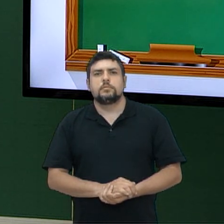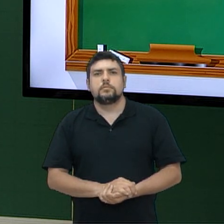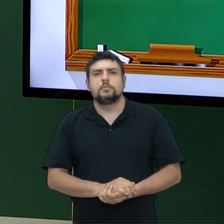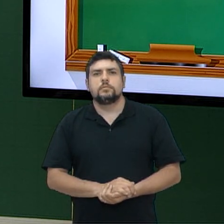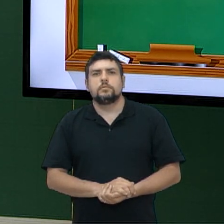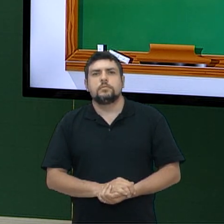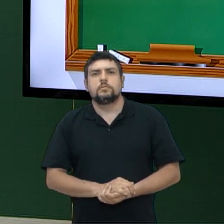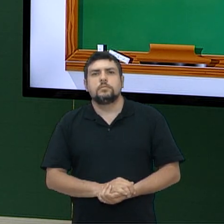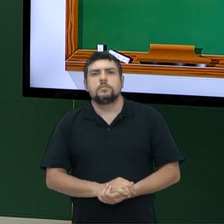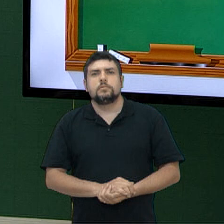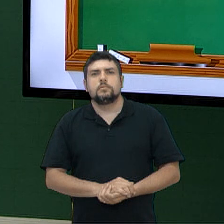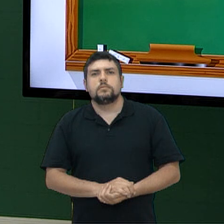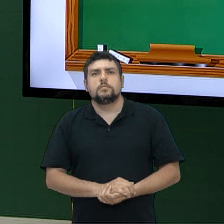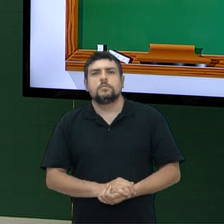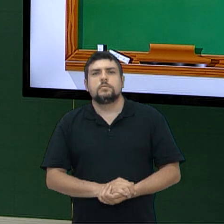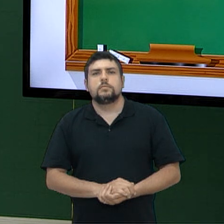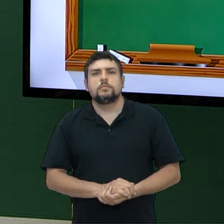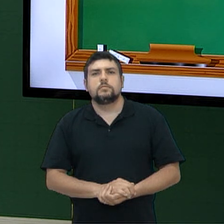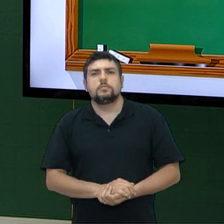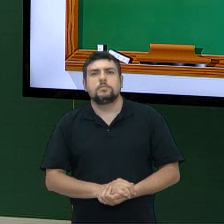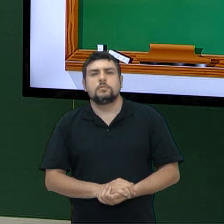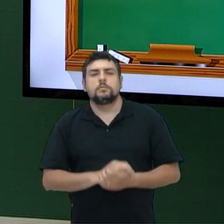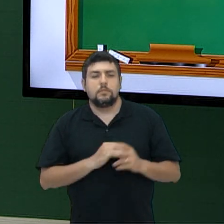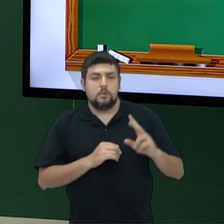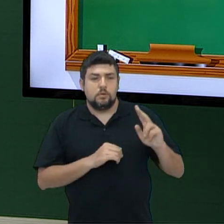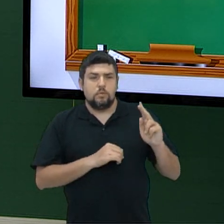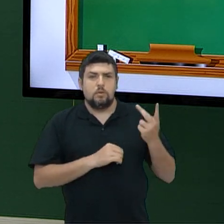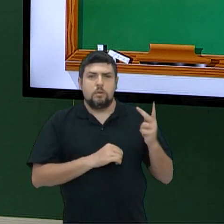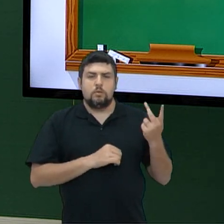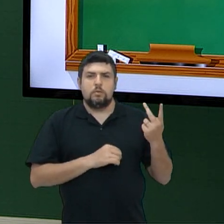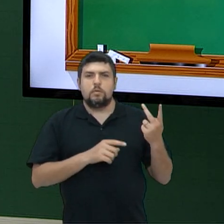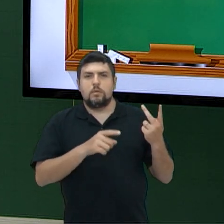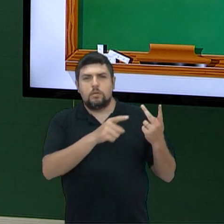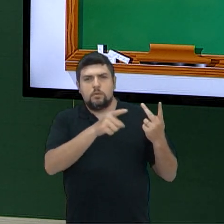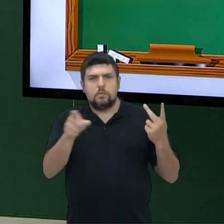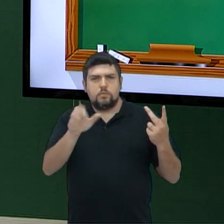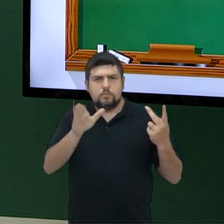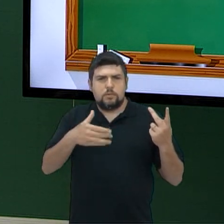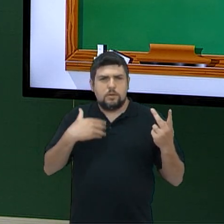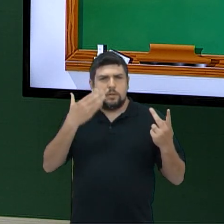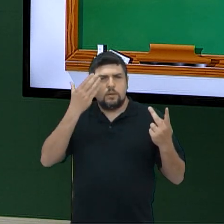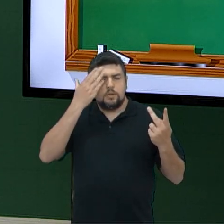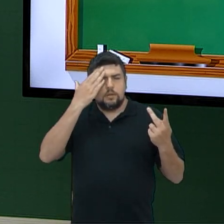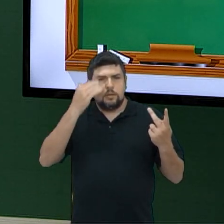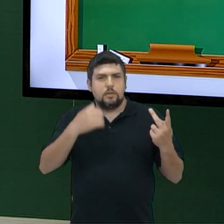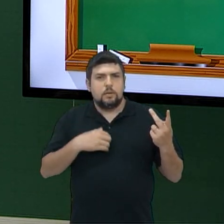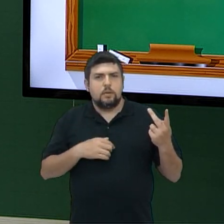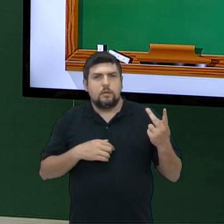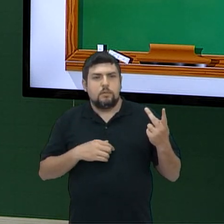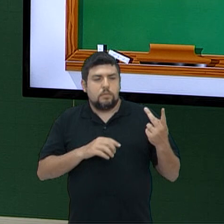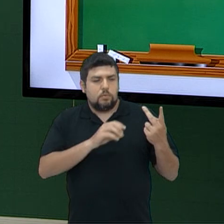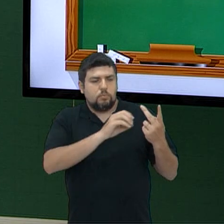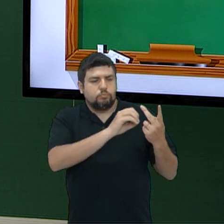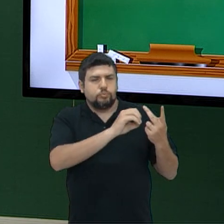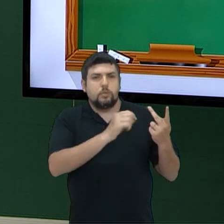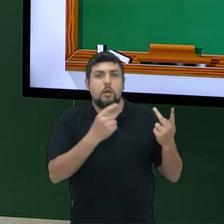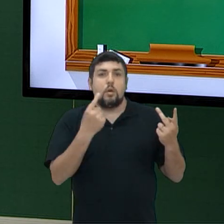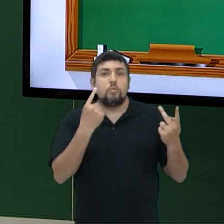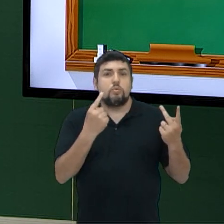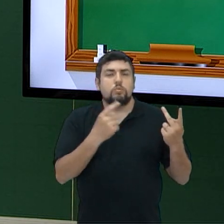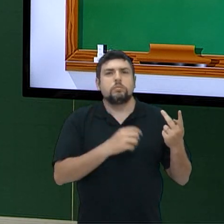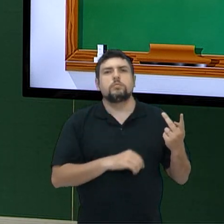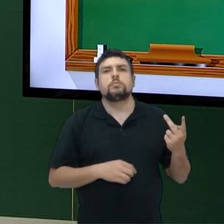última camada. O hidrogênio, vocês sabem, ele possui apenas 1 elétron na última camada